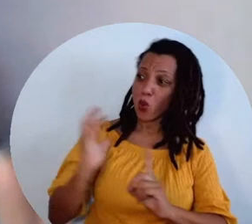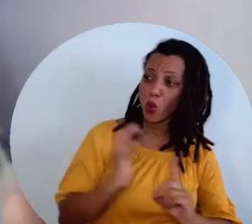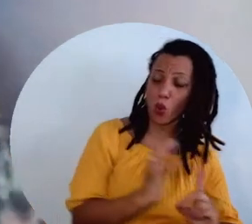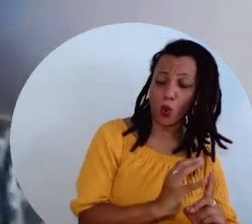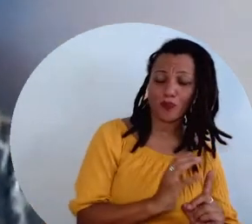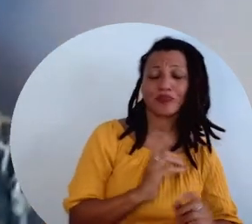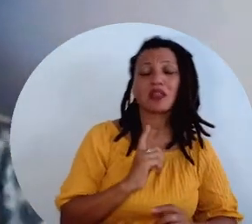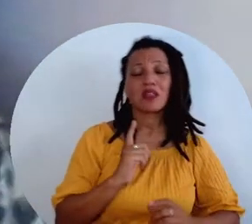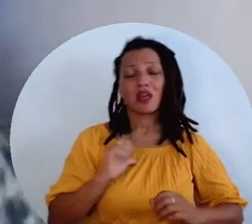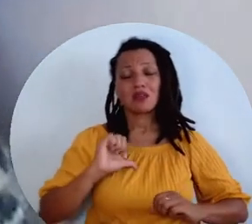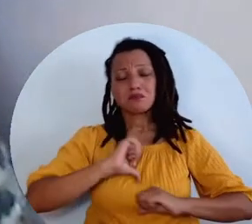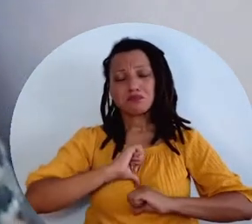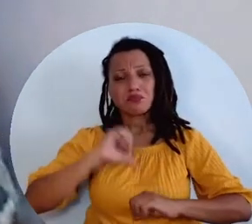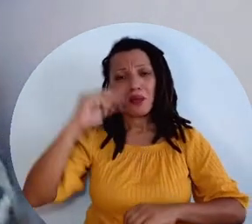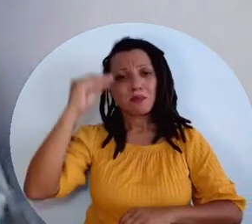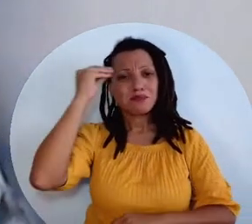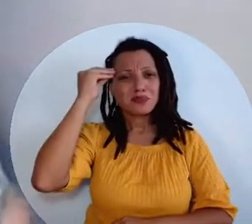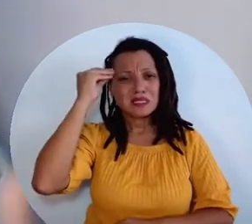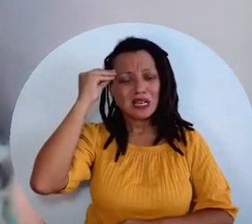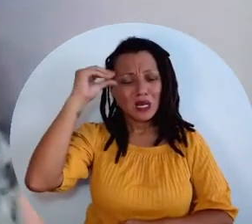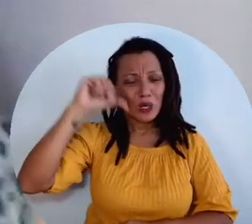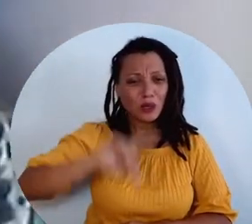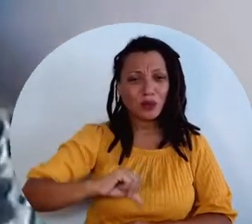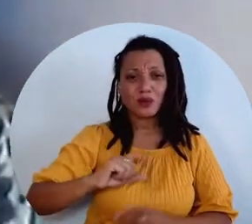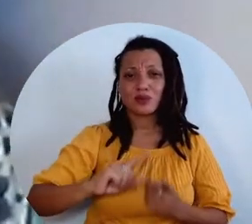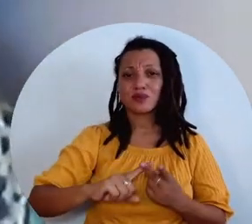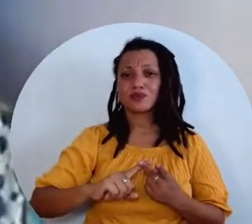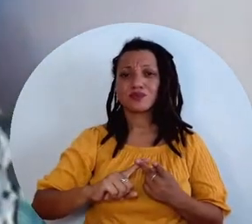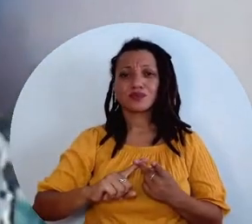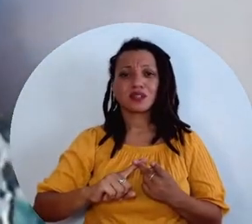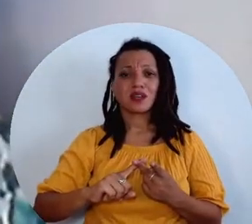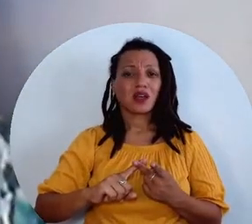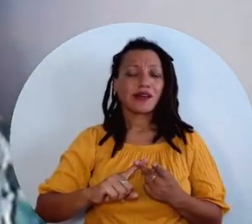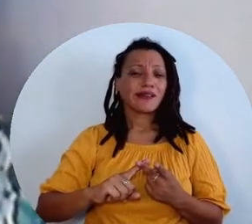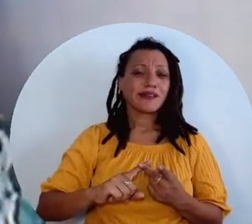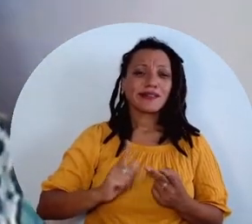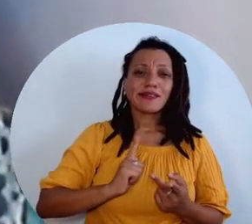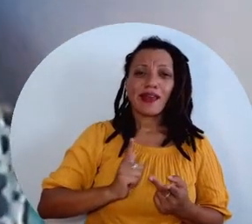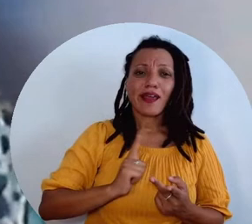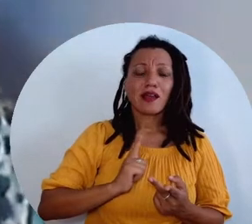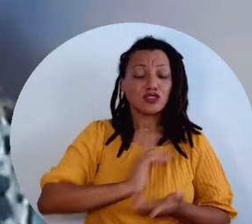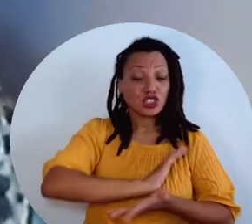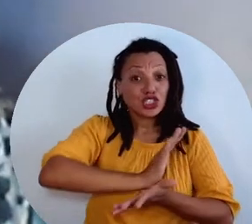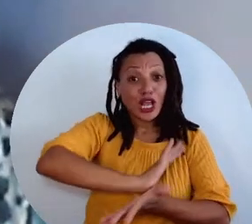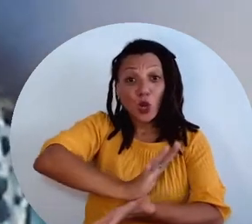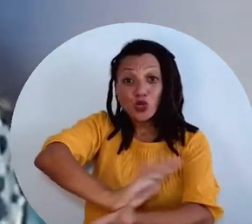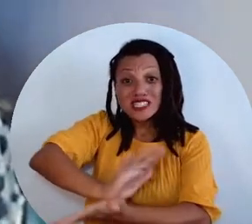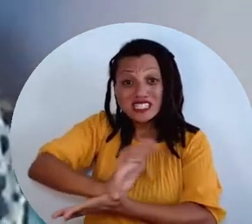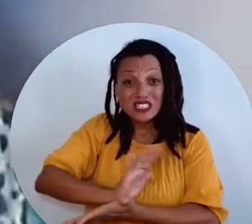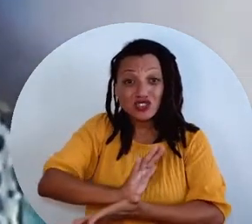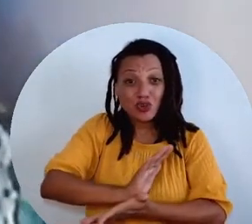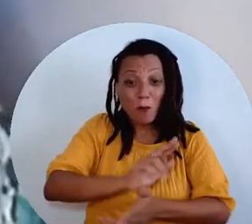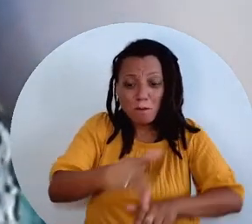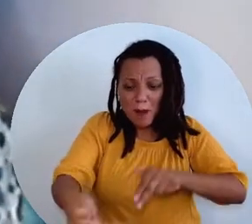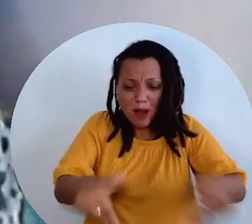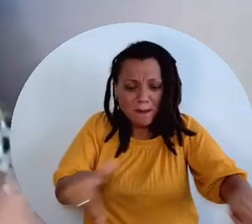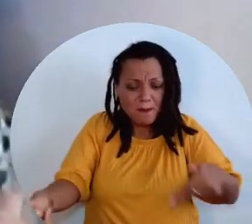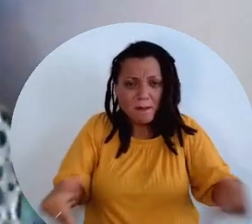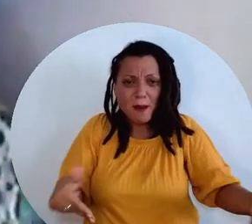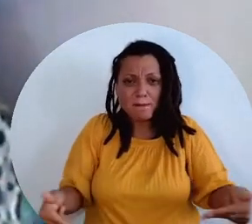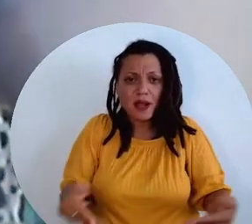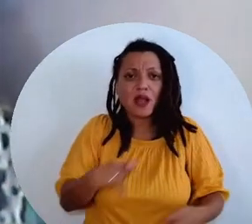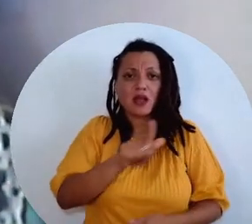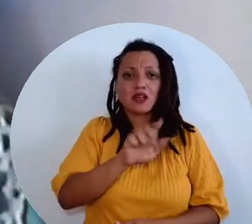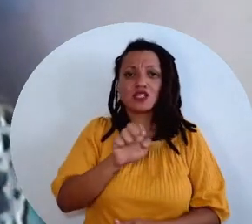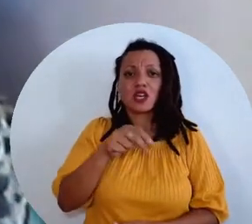estado que traz mal psíquico, que traz pauperização, que traz o genocídio físico,